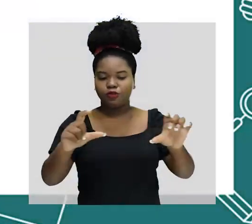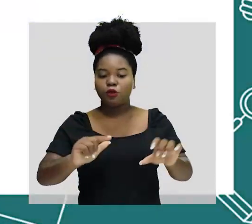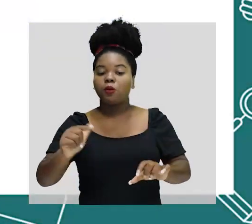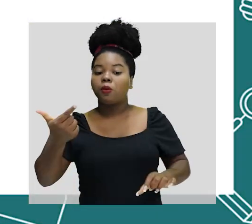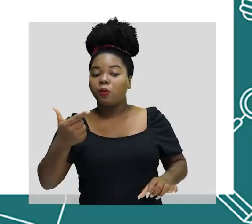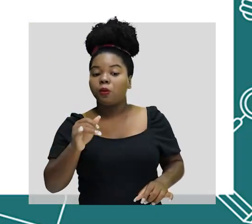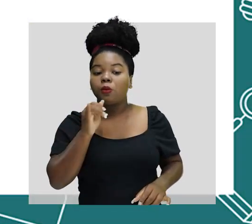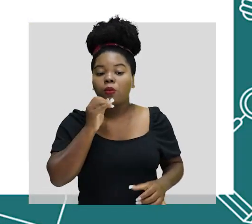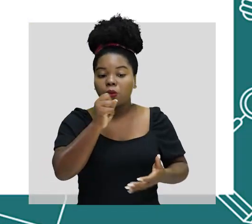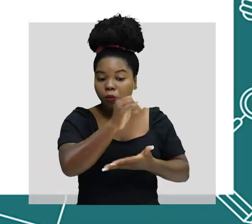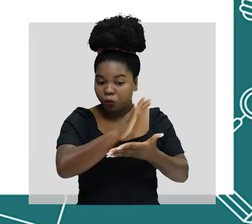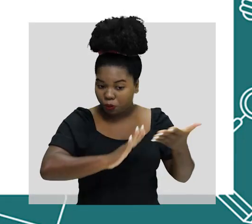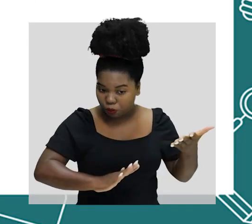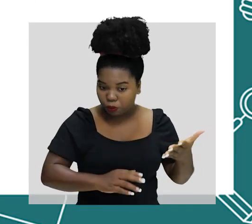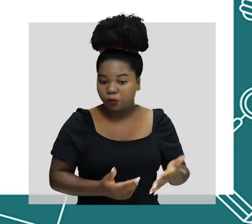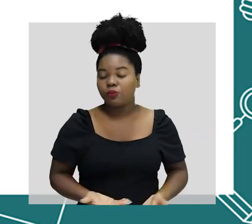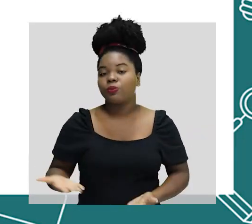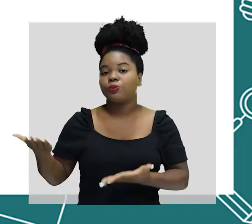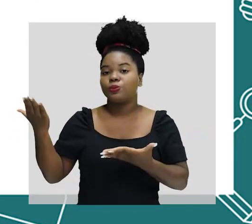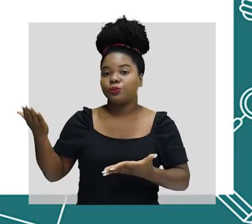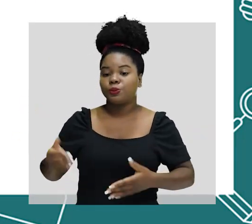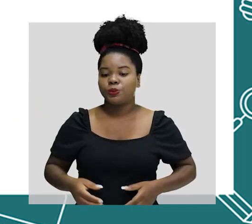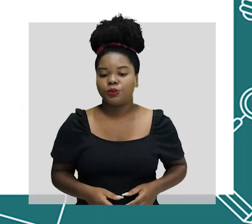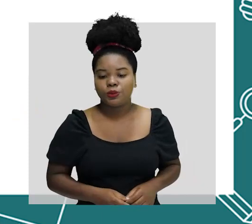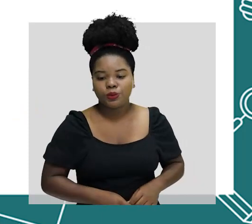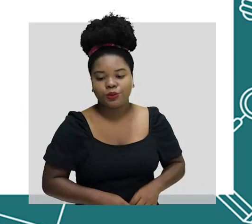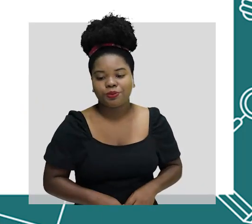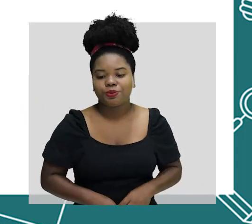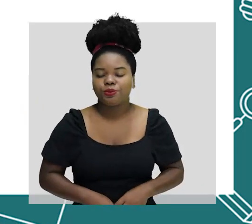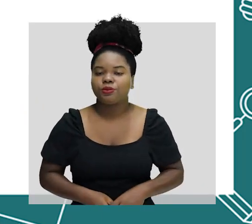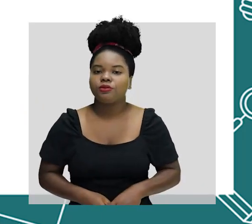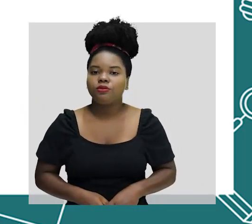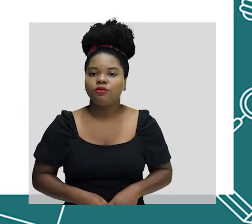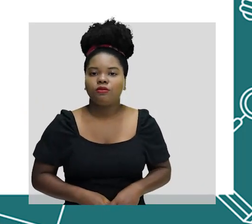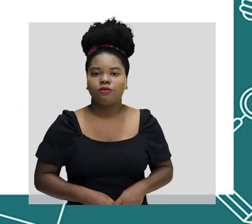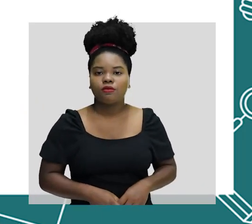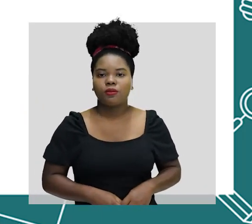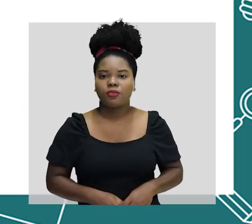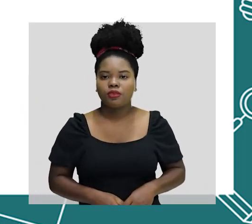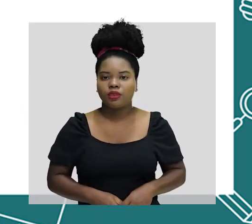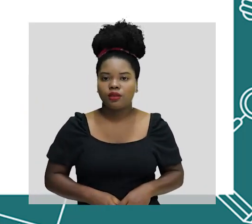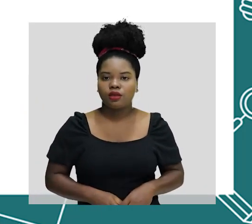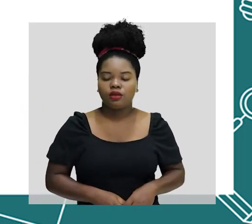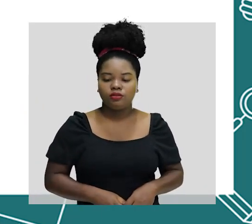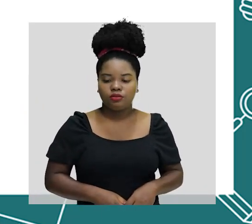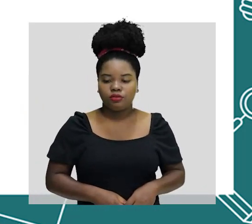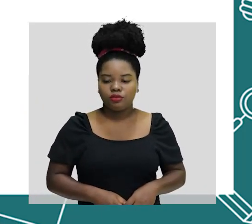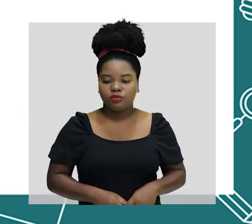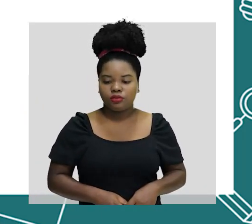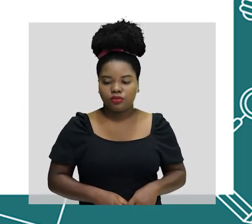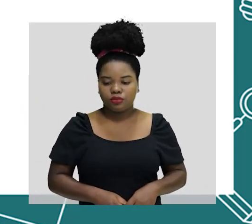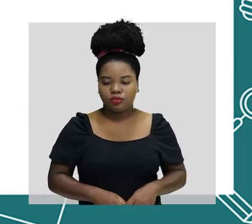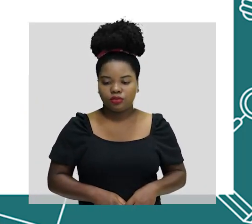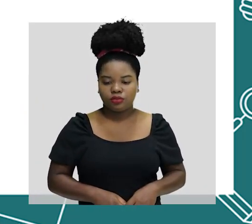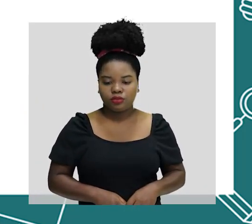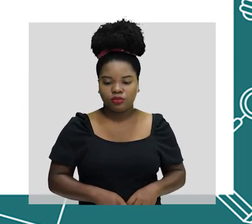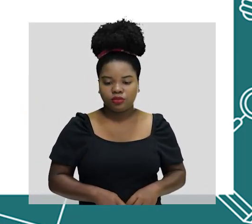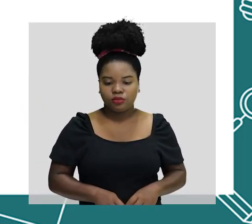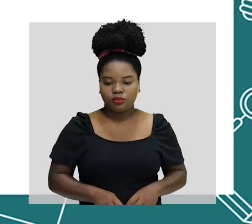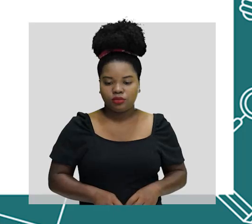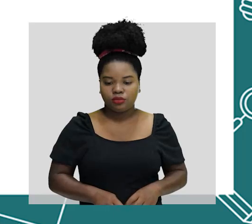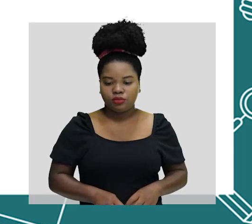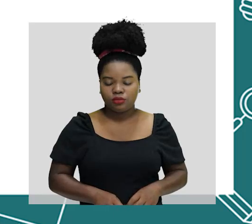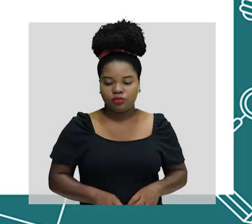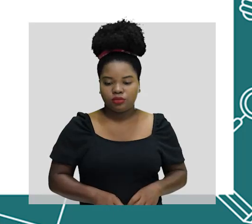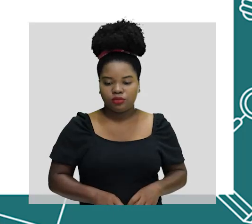outro exemplo, um outro exercício. Considerando a sentença, cheque ou marque a alternativa